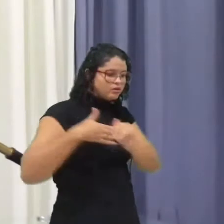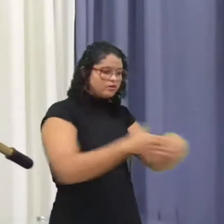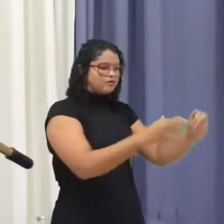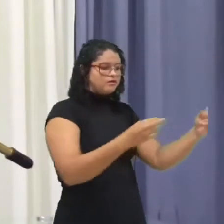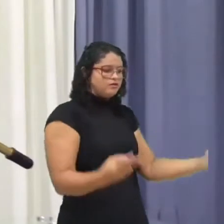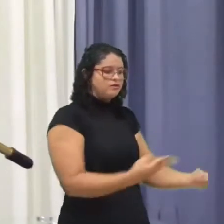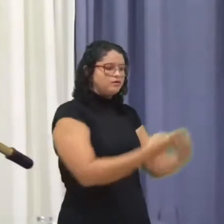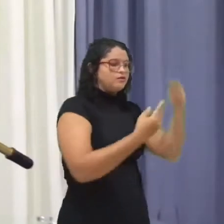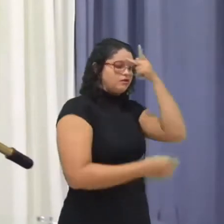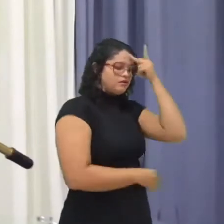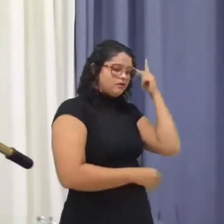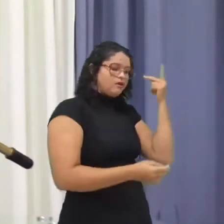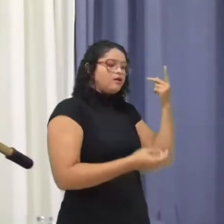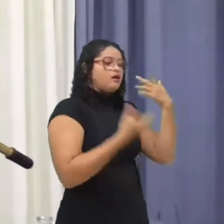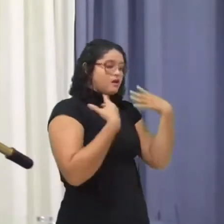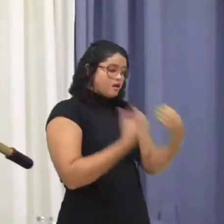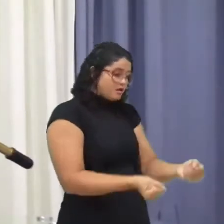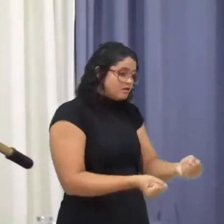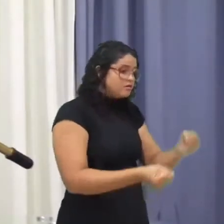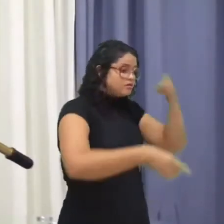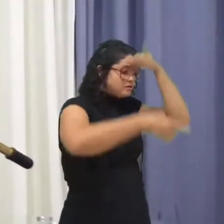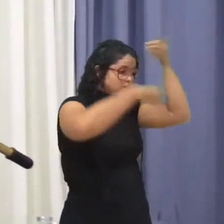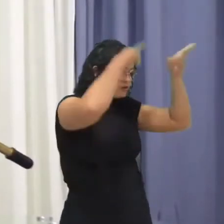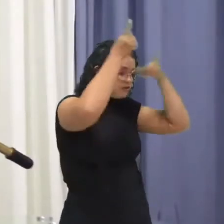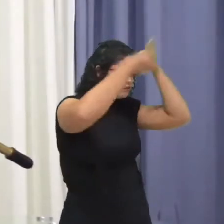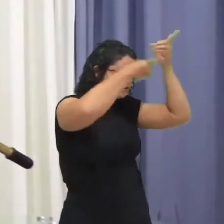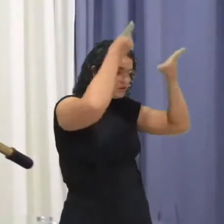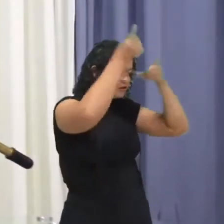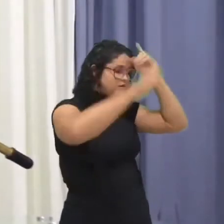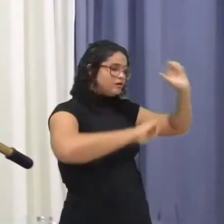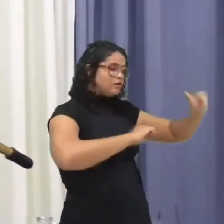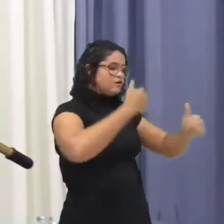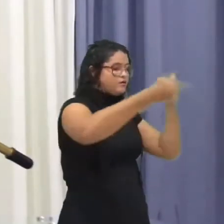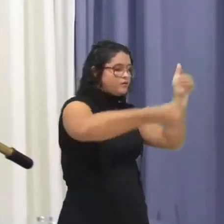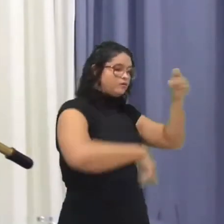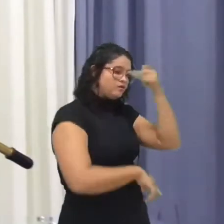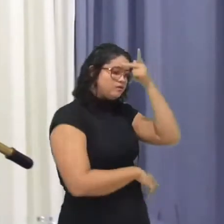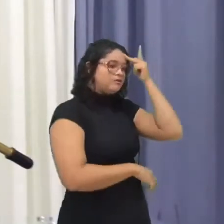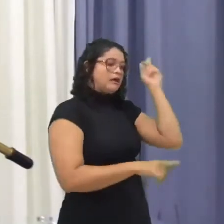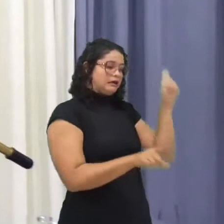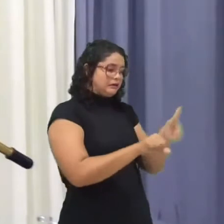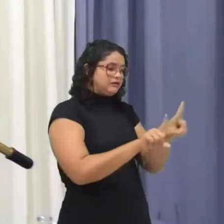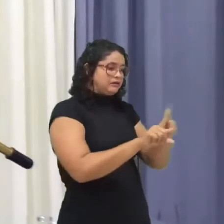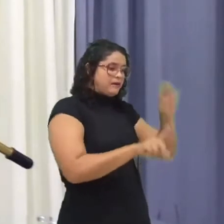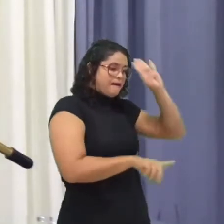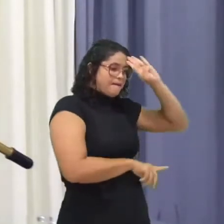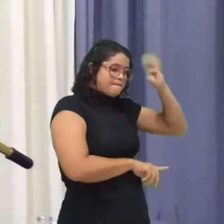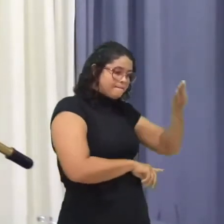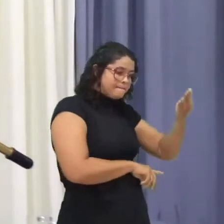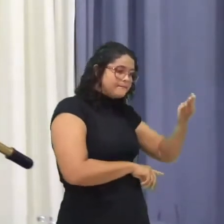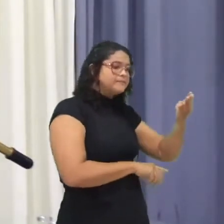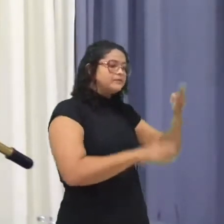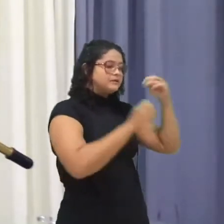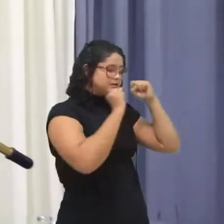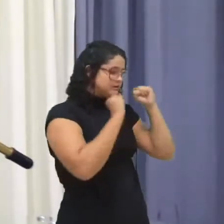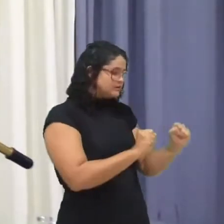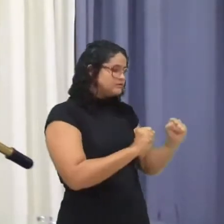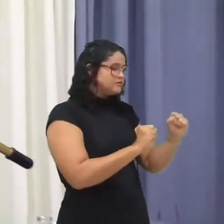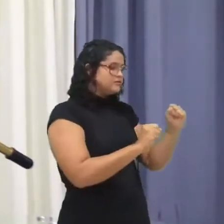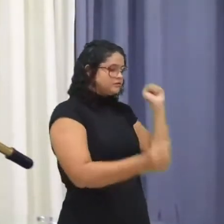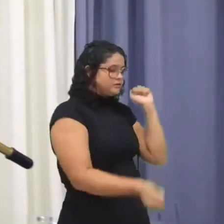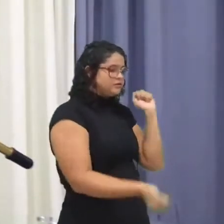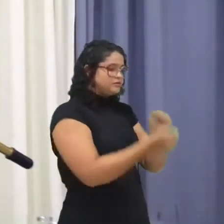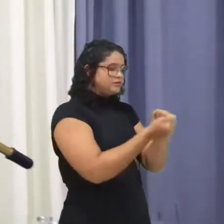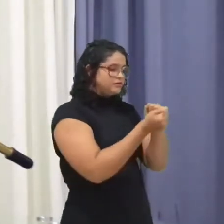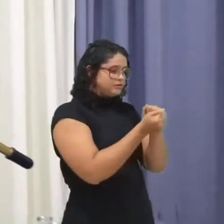cativos, recebeste dons dentre os homens, e até dentre os rebeldes, para que o Senhor Deus habitasse entre